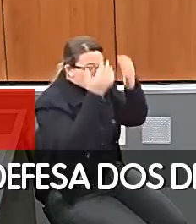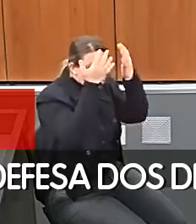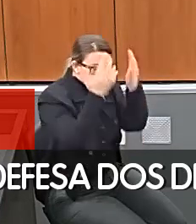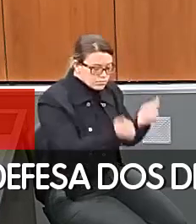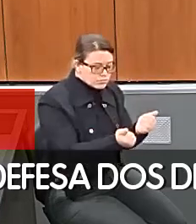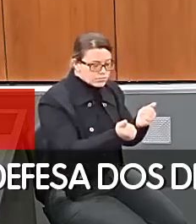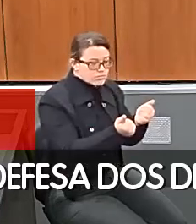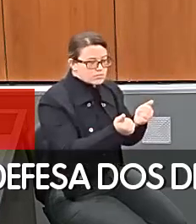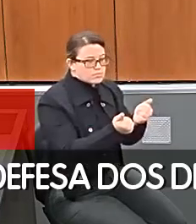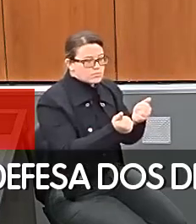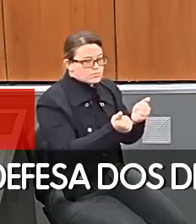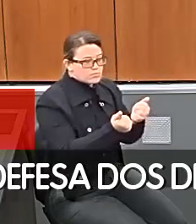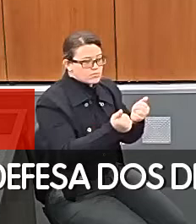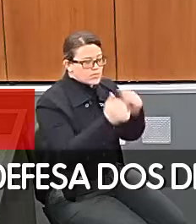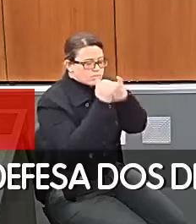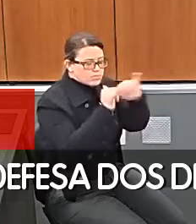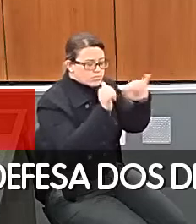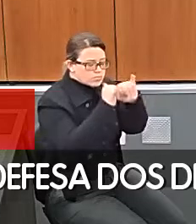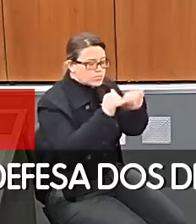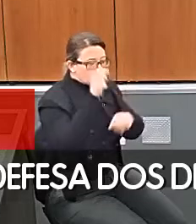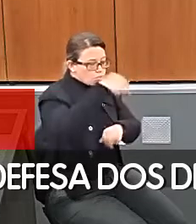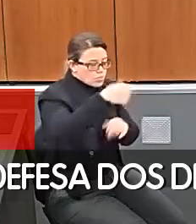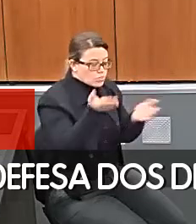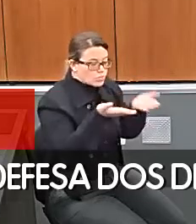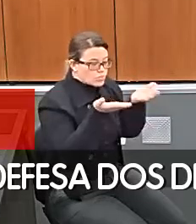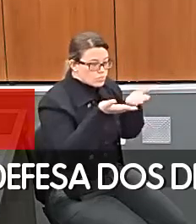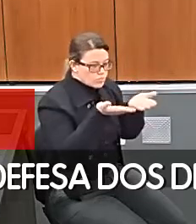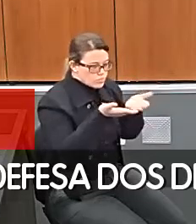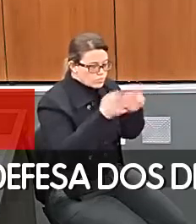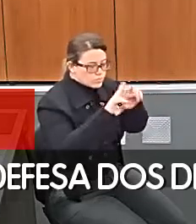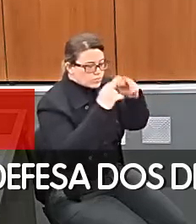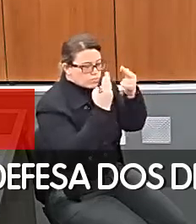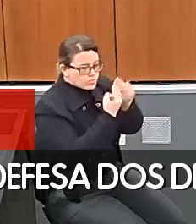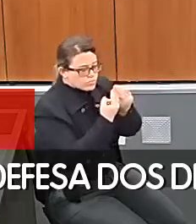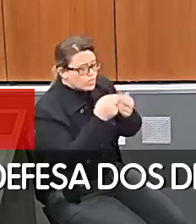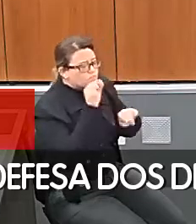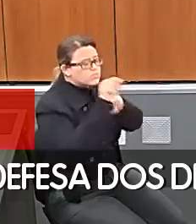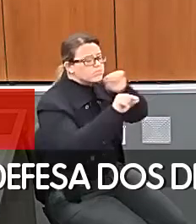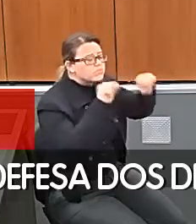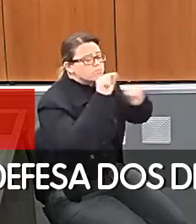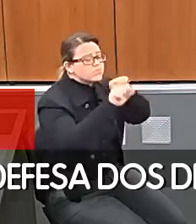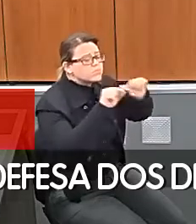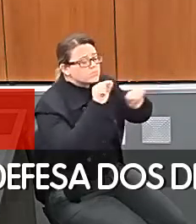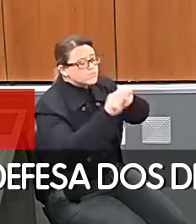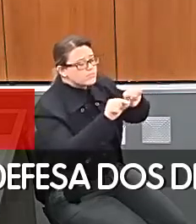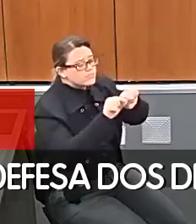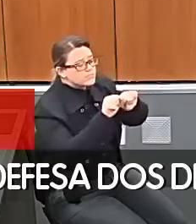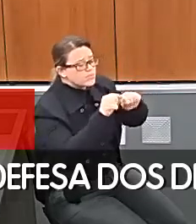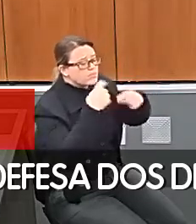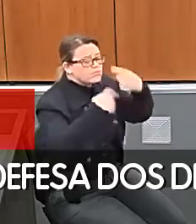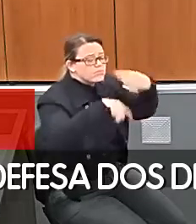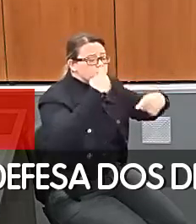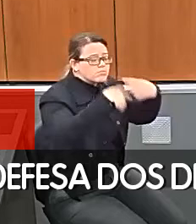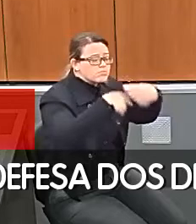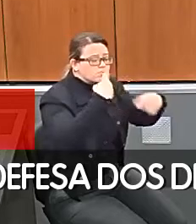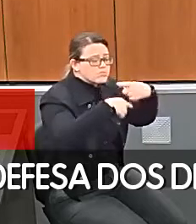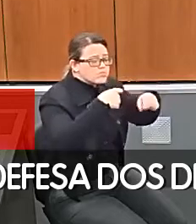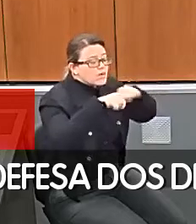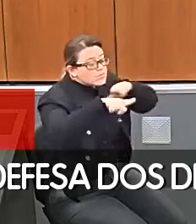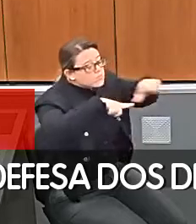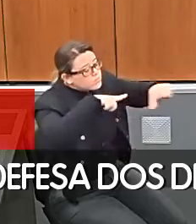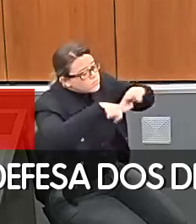que é para fazer a audiência pública de hoje. Essa audiência visa debater o